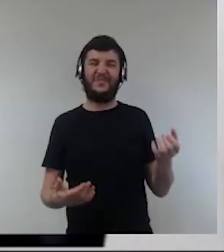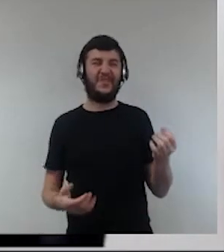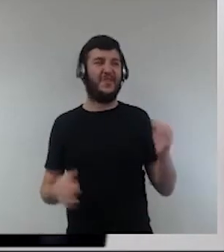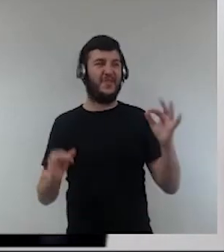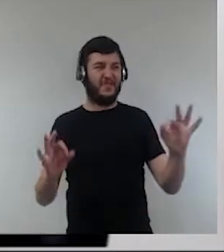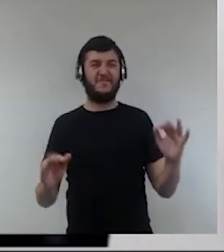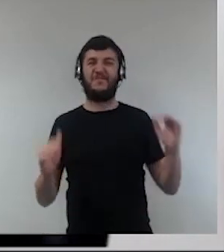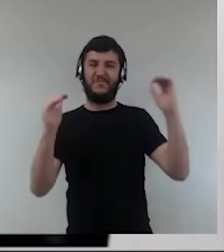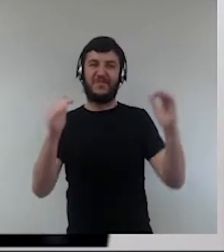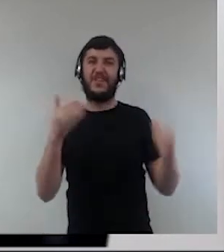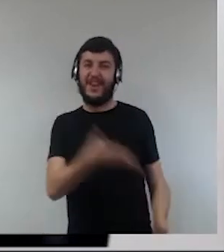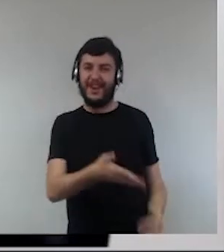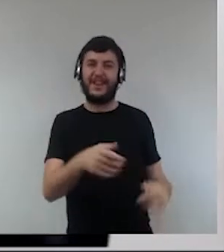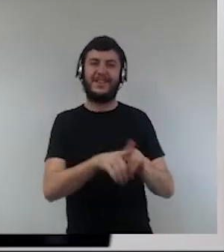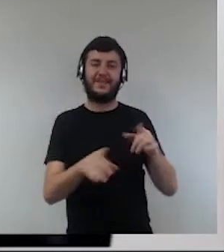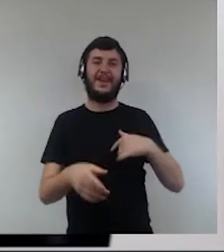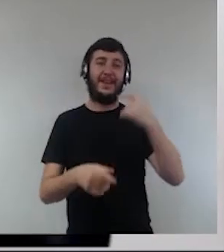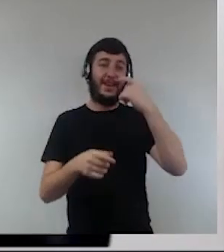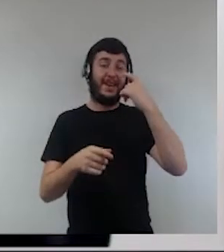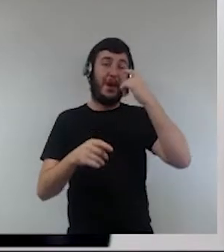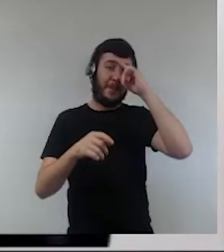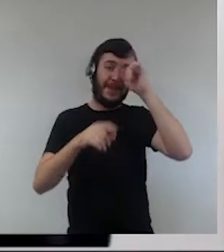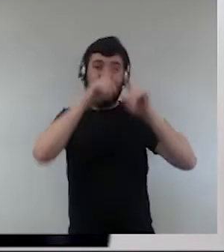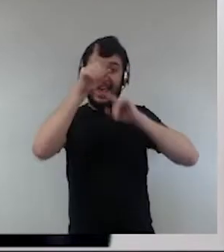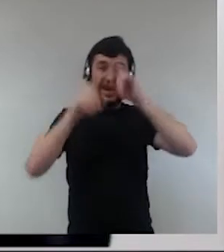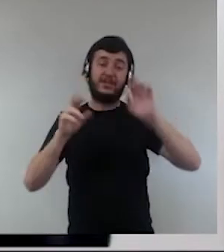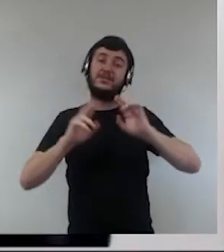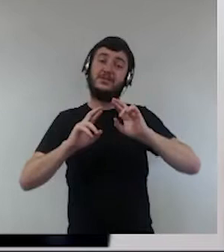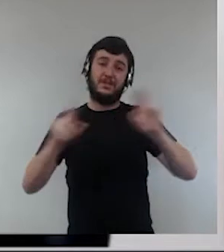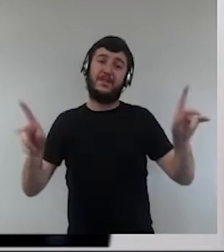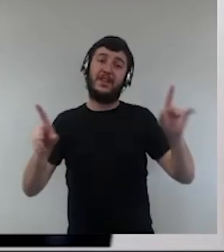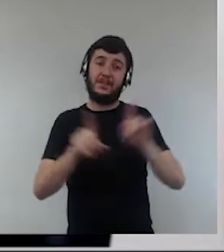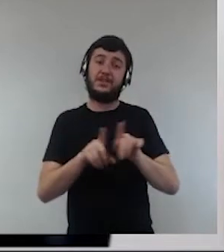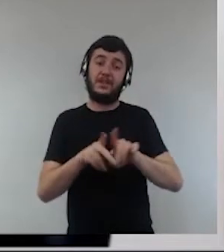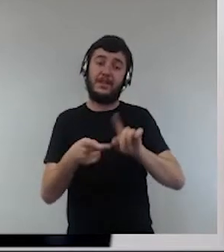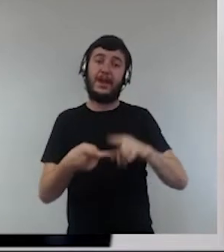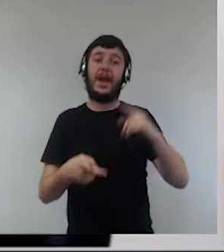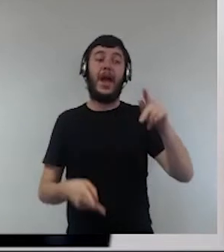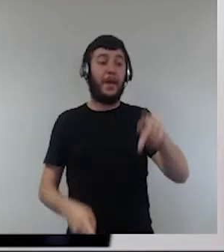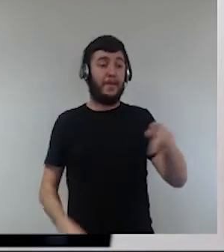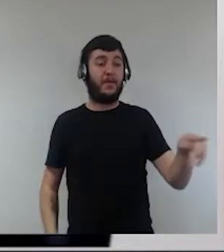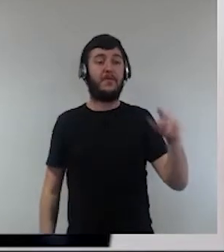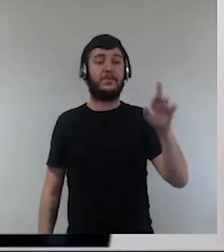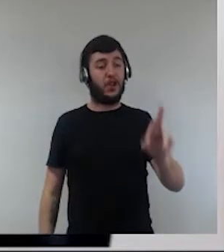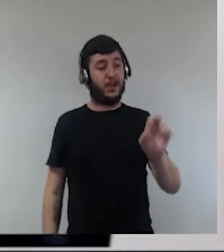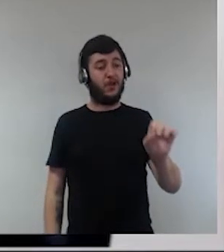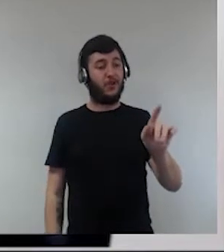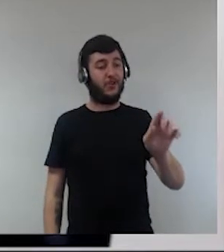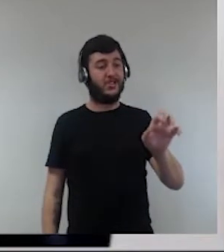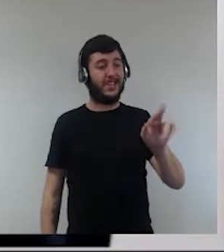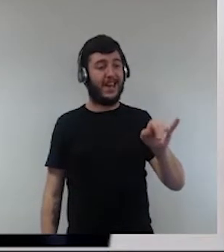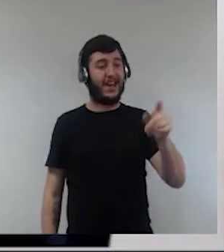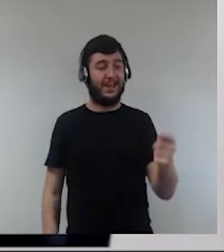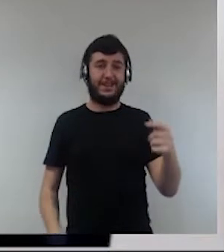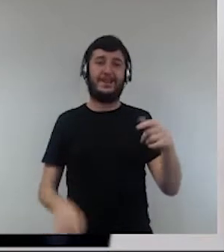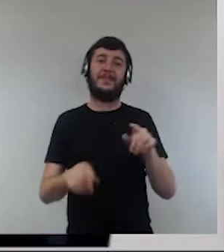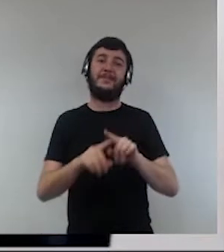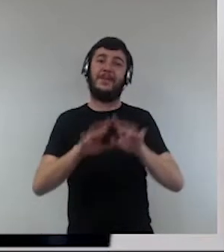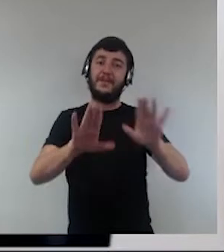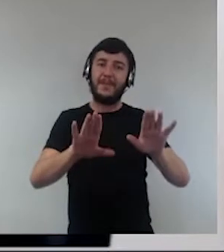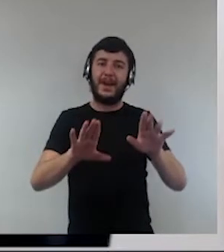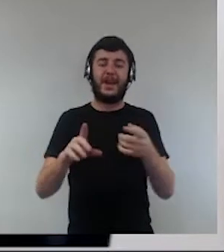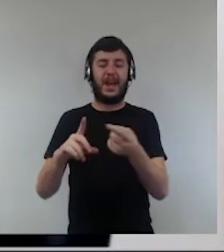mas eu não consigo inserir essa hipótese concreta em nenhuma das normas que integram o